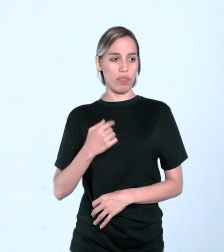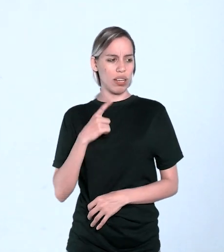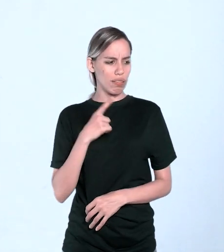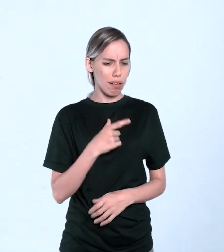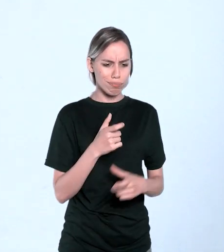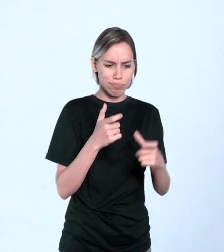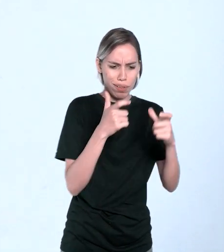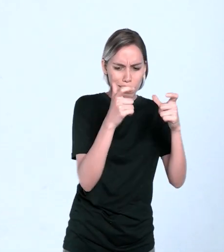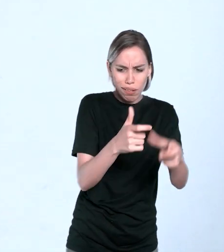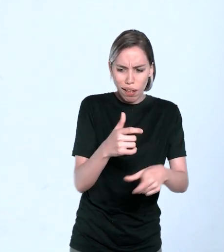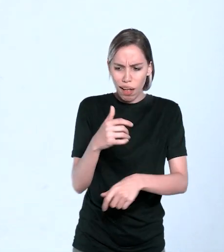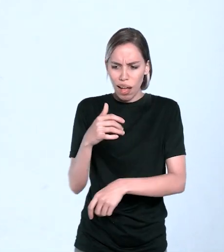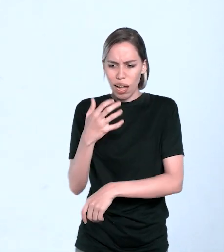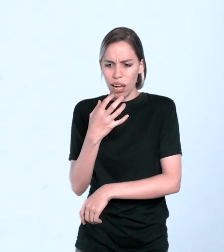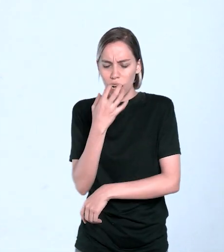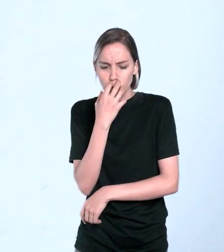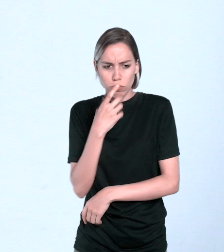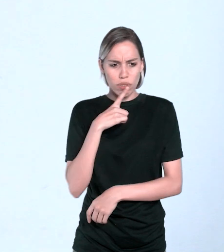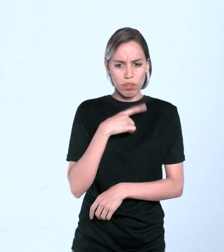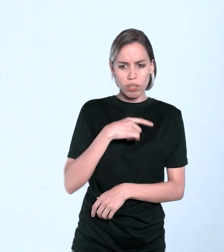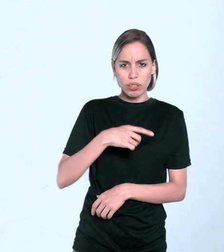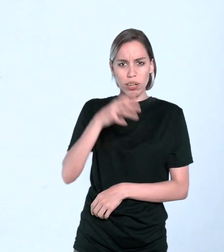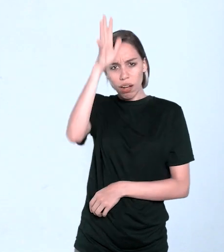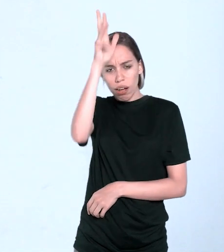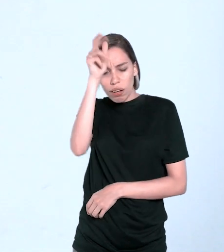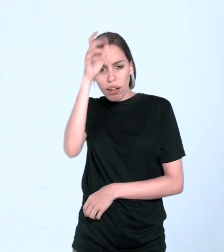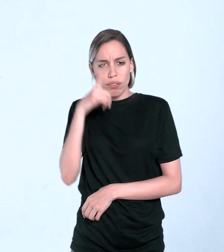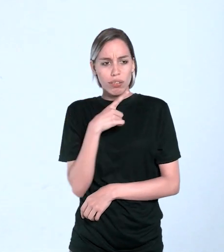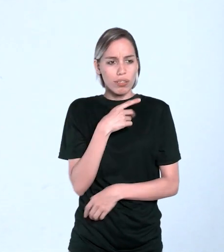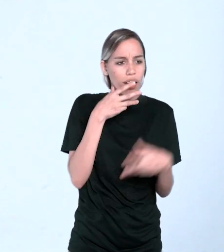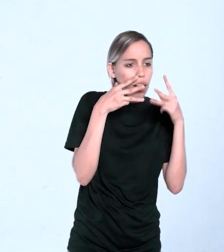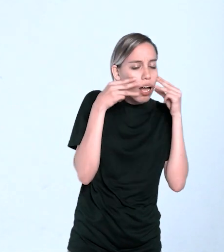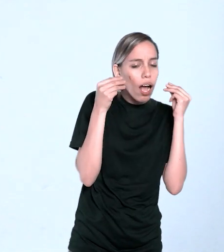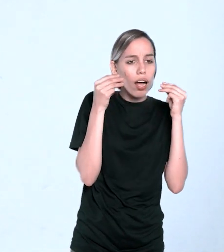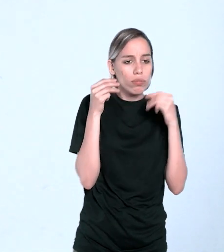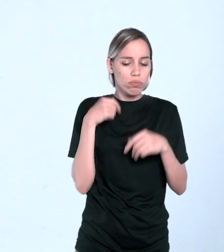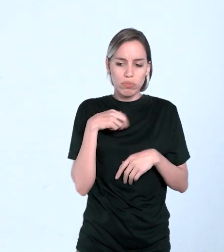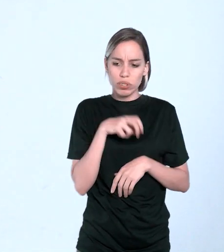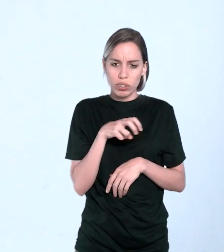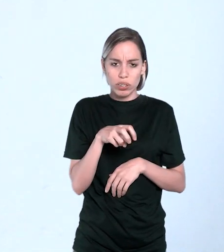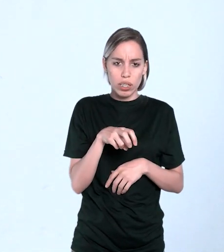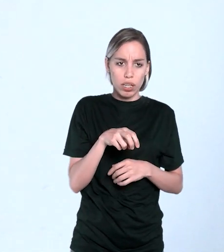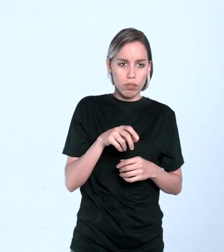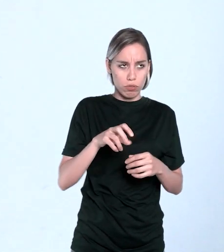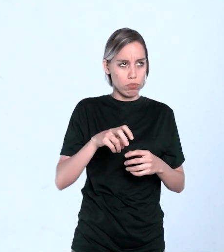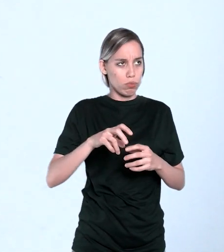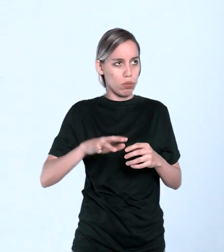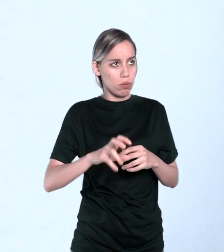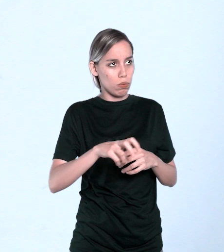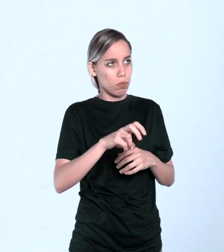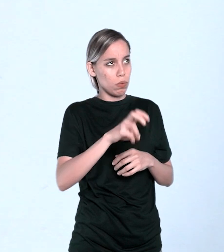e lojas de chá enfeitadas por gatos de estimação. Deixou a rua larga para subir uma ladeira à